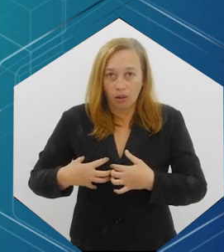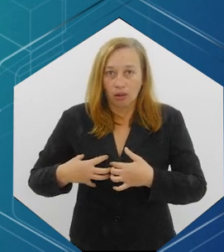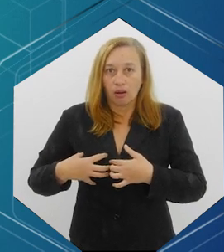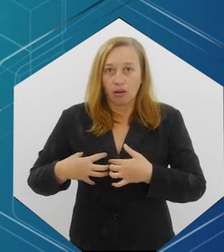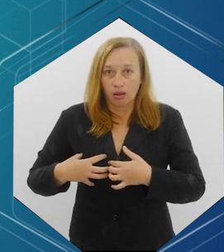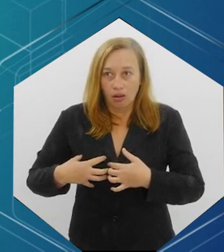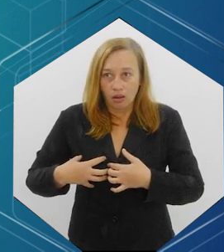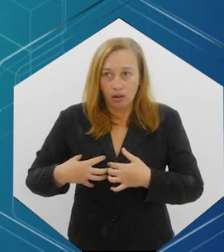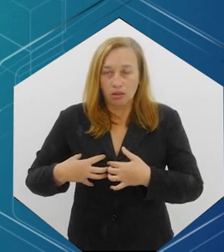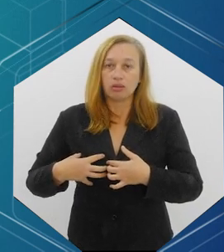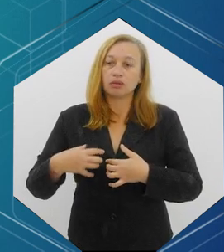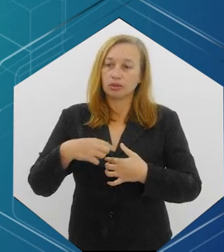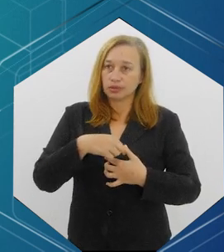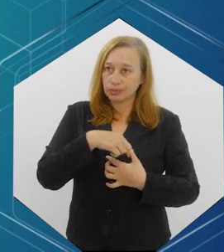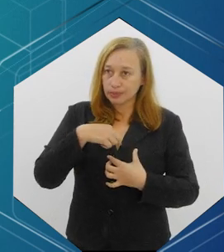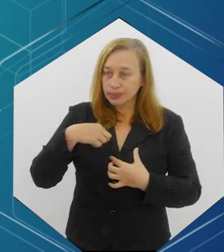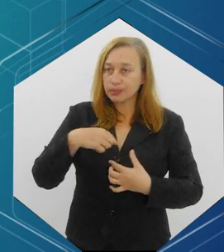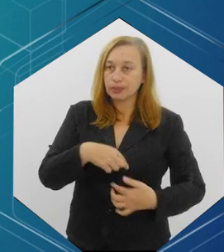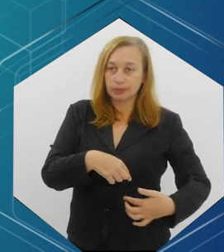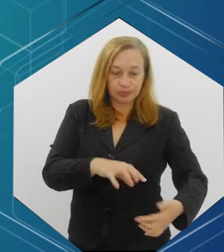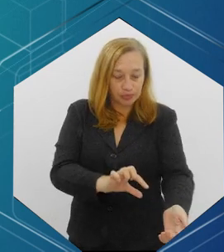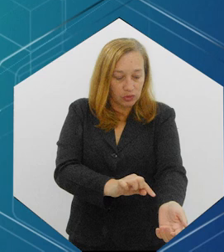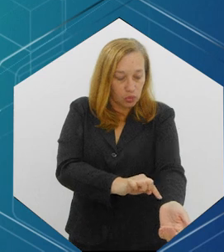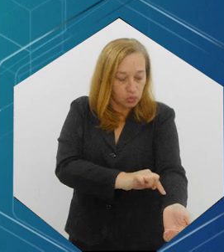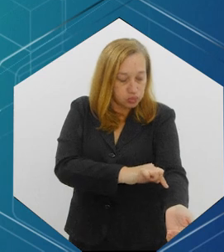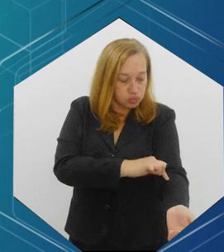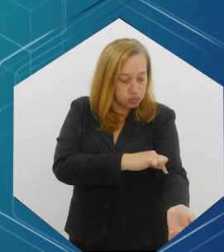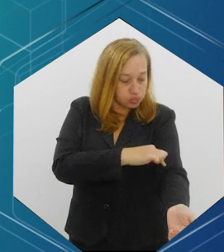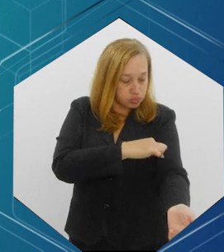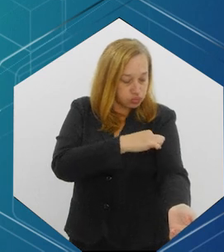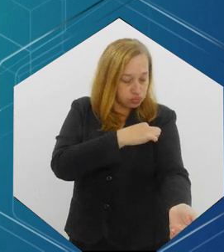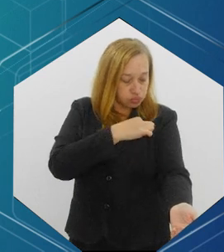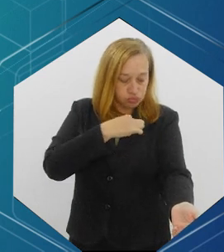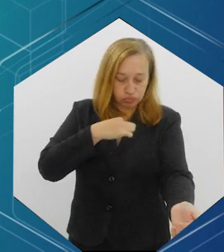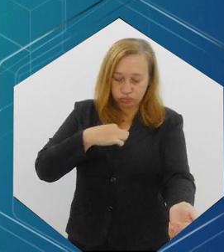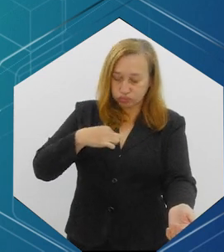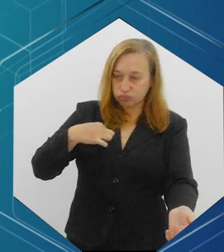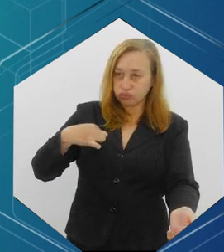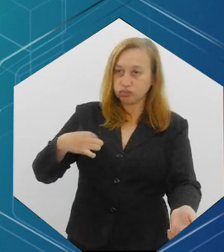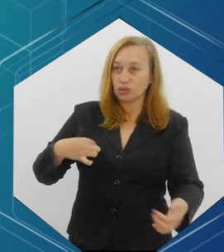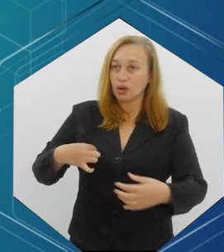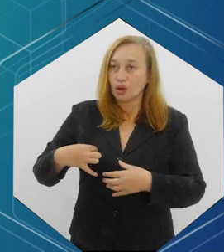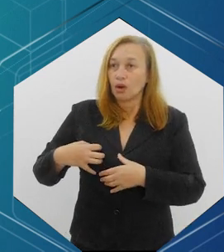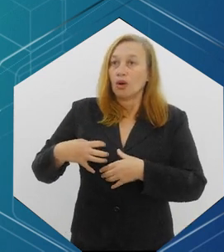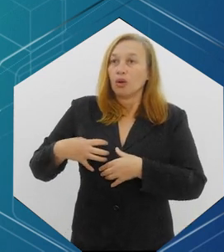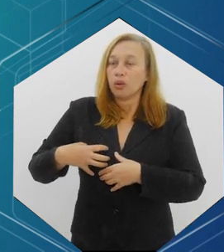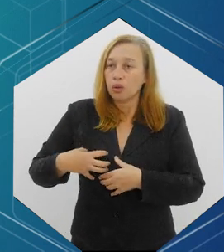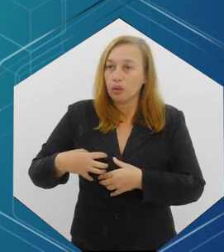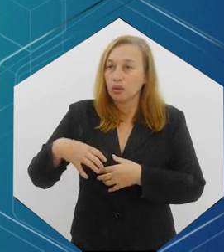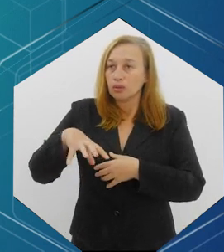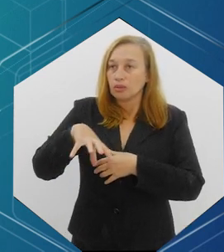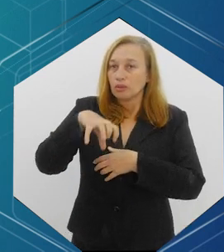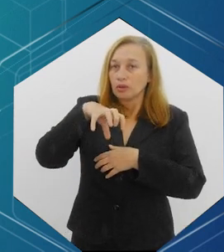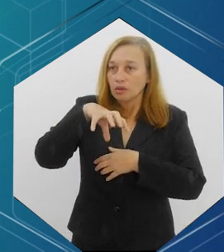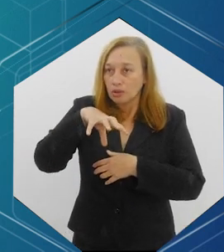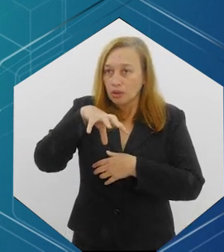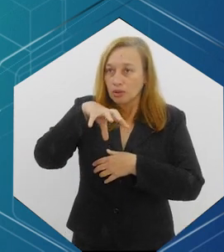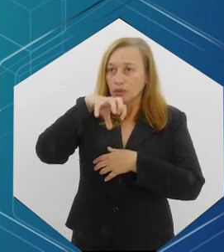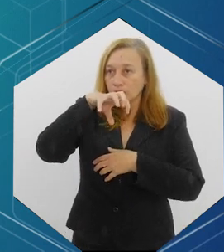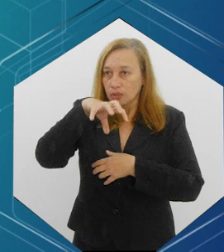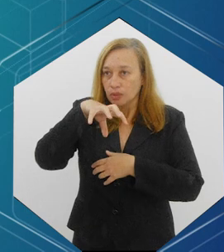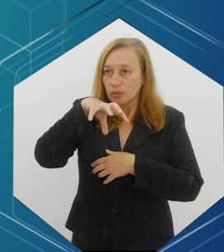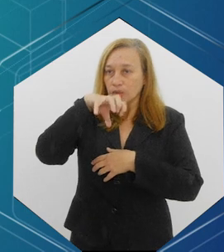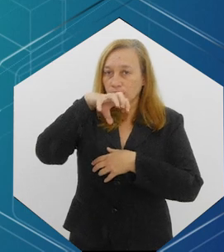Ela vai cair dentro do, das vias pulmonares, da artéria pulmonar, e vai lá no pulmão, onde essa artéria